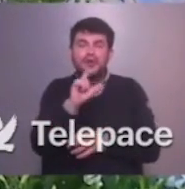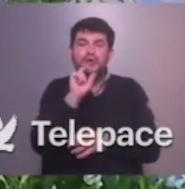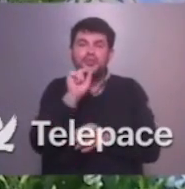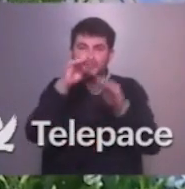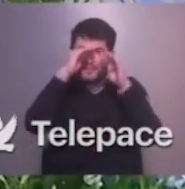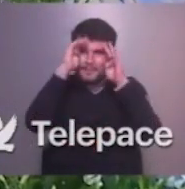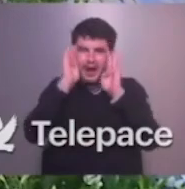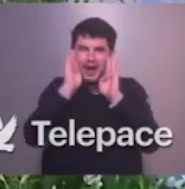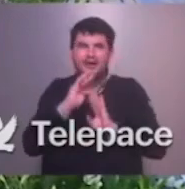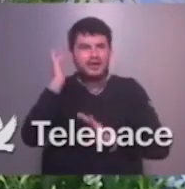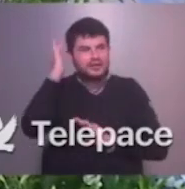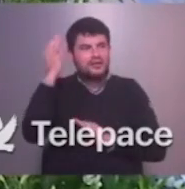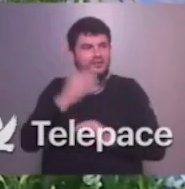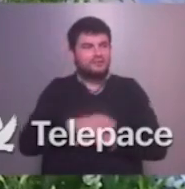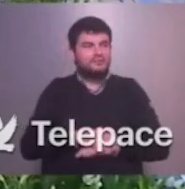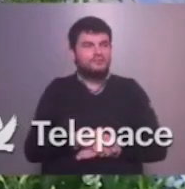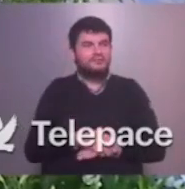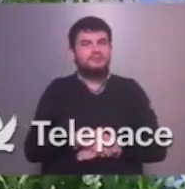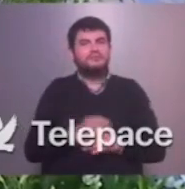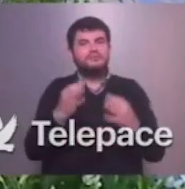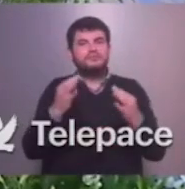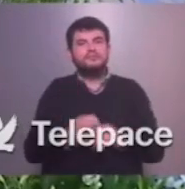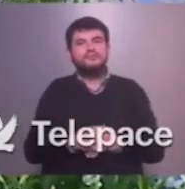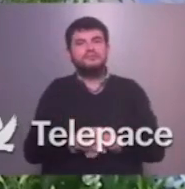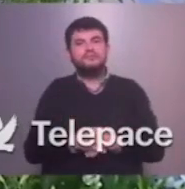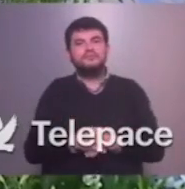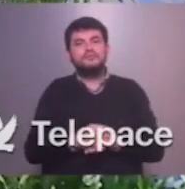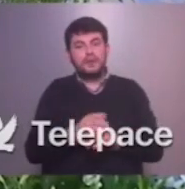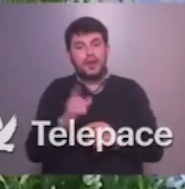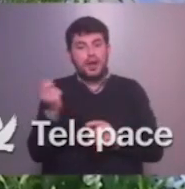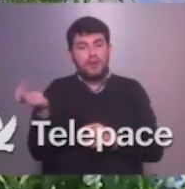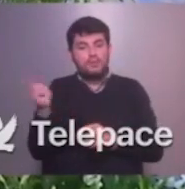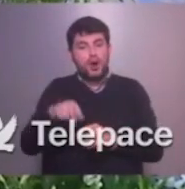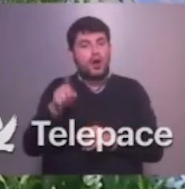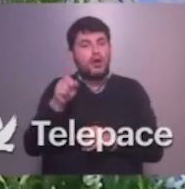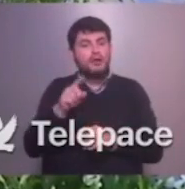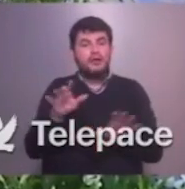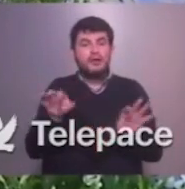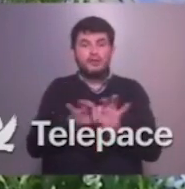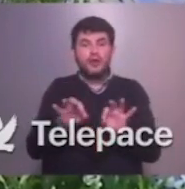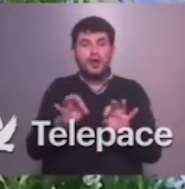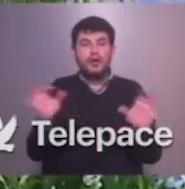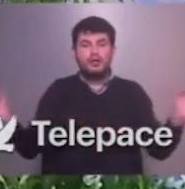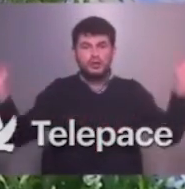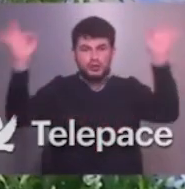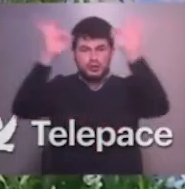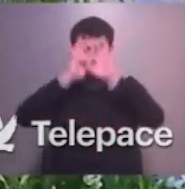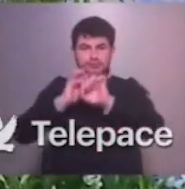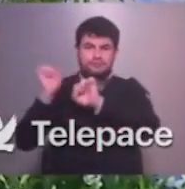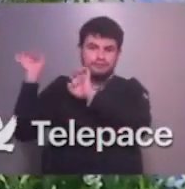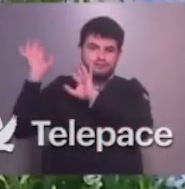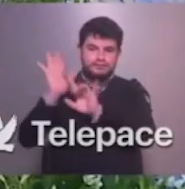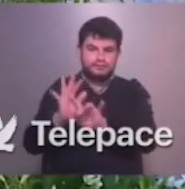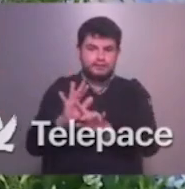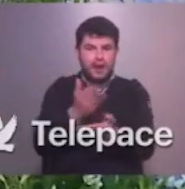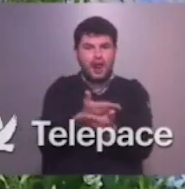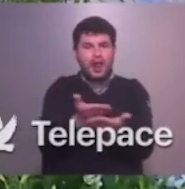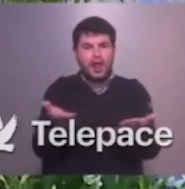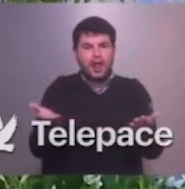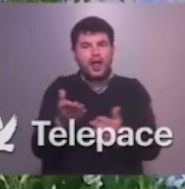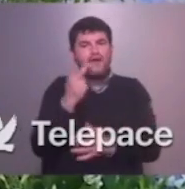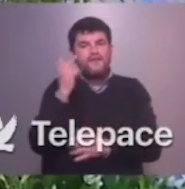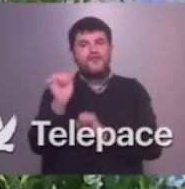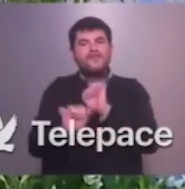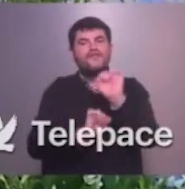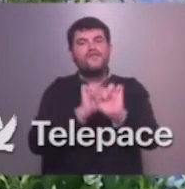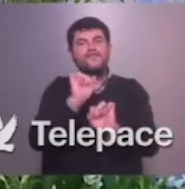Maria Santíssima. E foi mesmo assim que o acontecimento do Pentecostes os encontrou, em que as